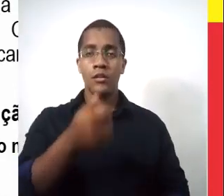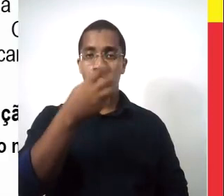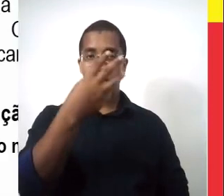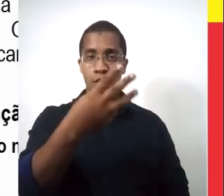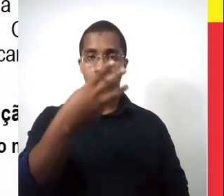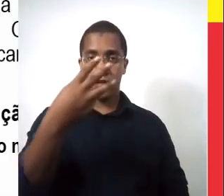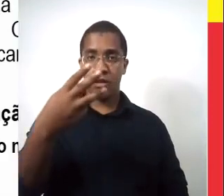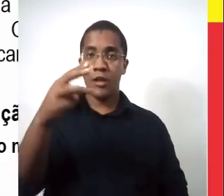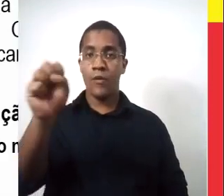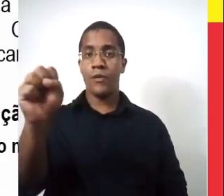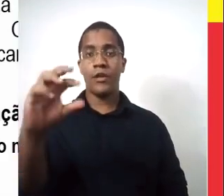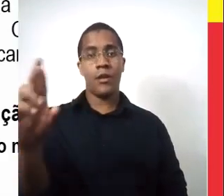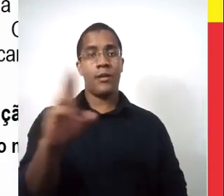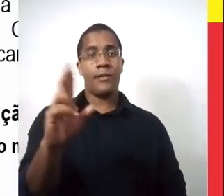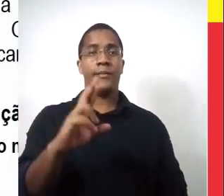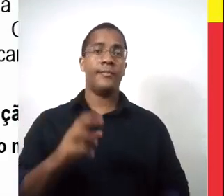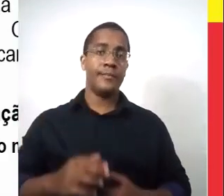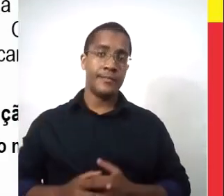R$338.